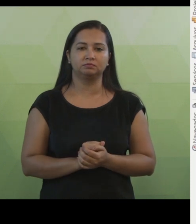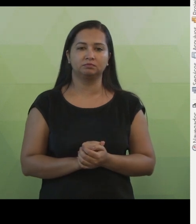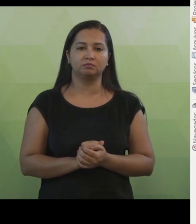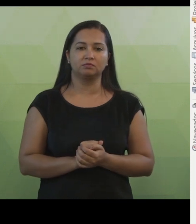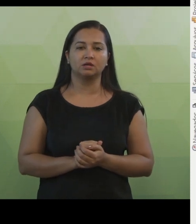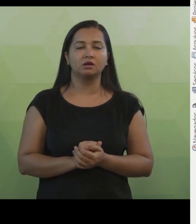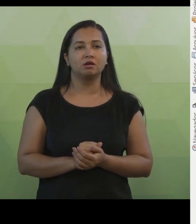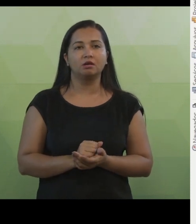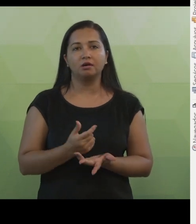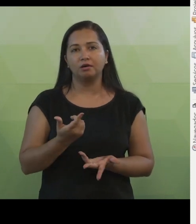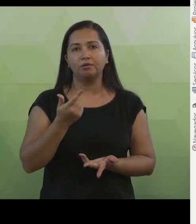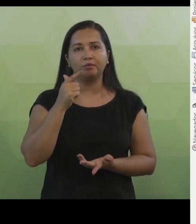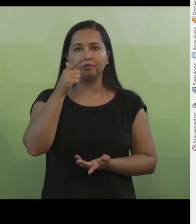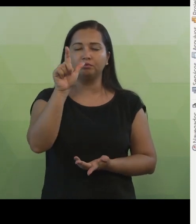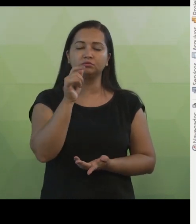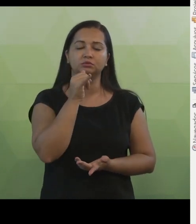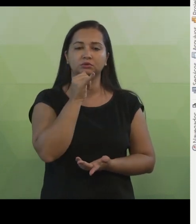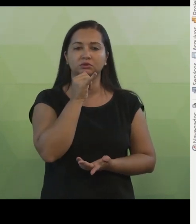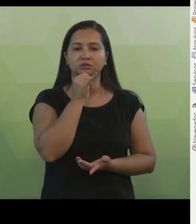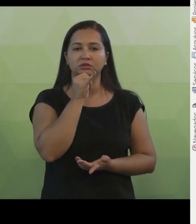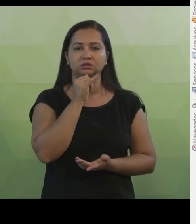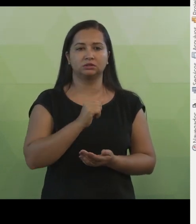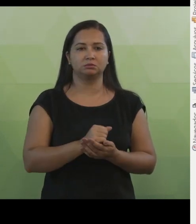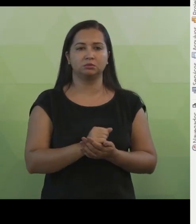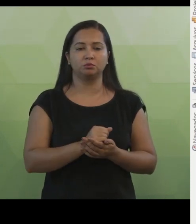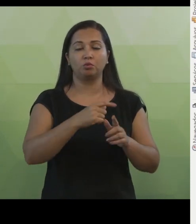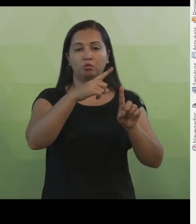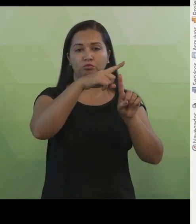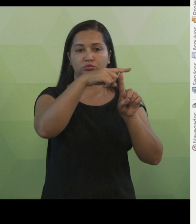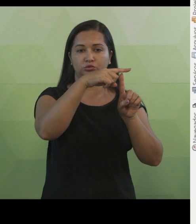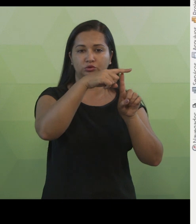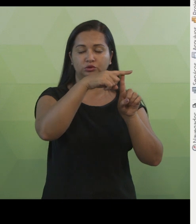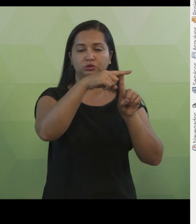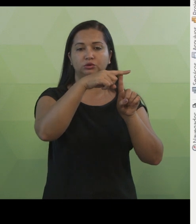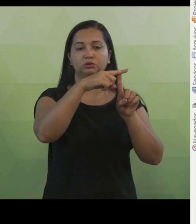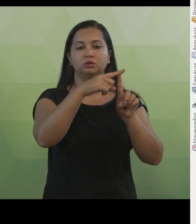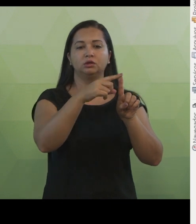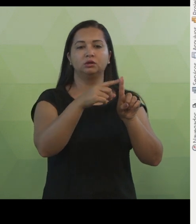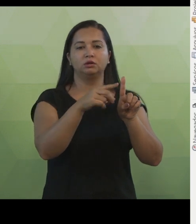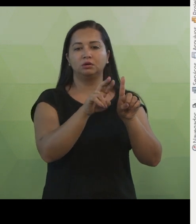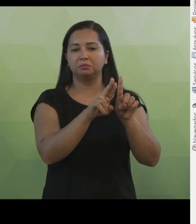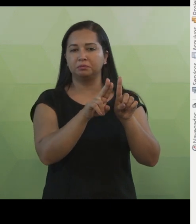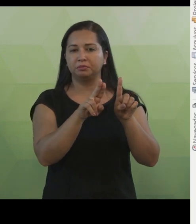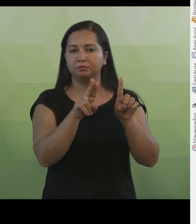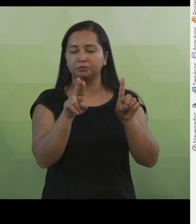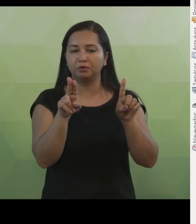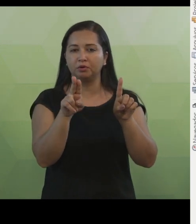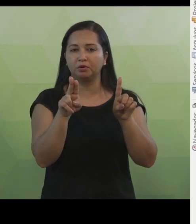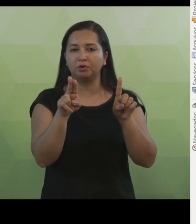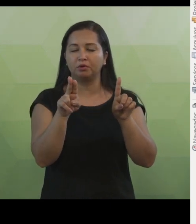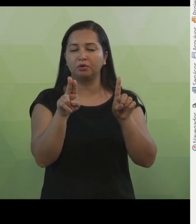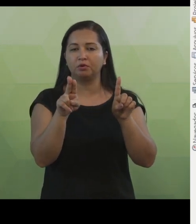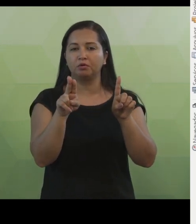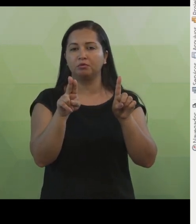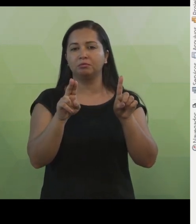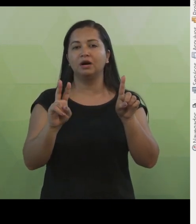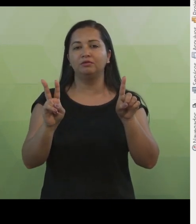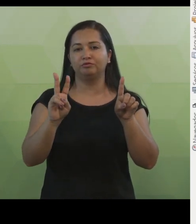A, e uma variável do tipo B. Eu posso fazer em sequência aqui, separado por